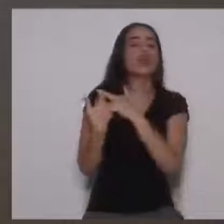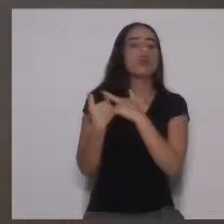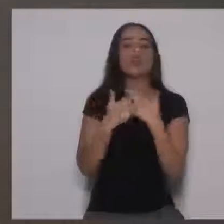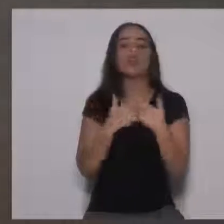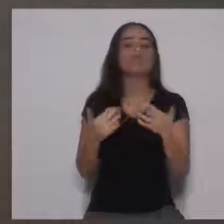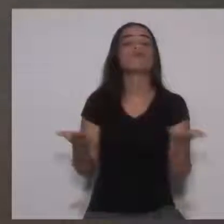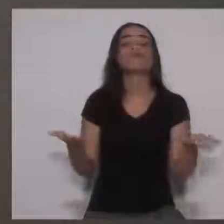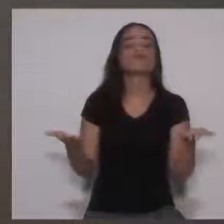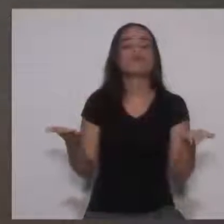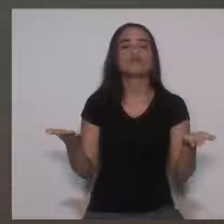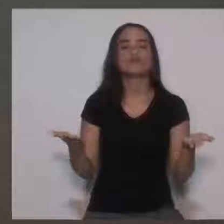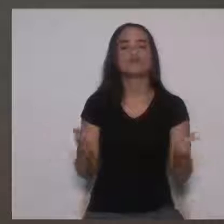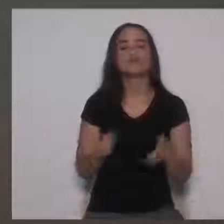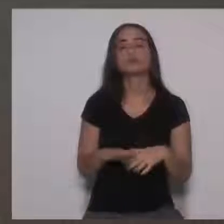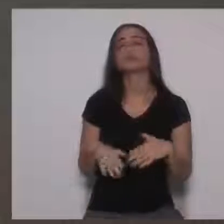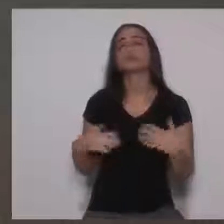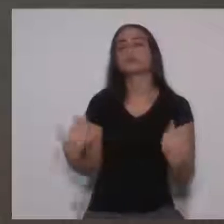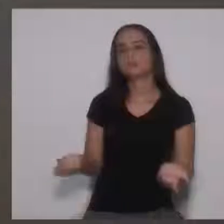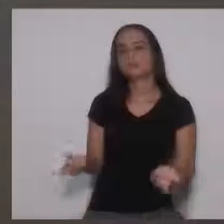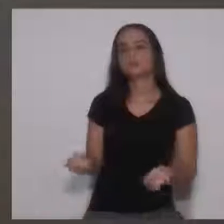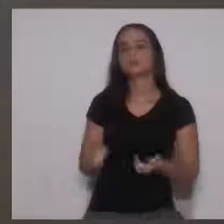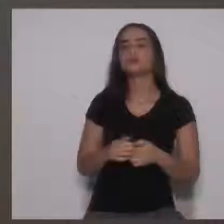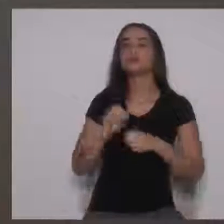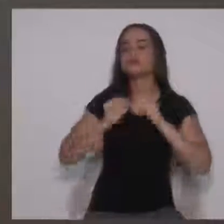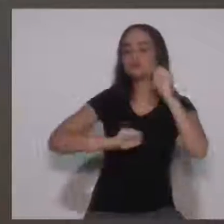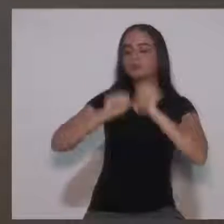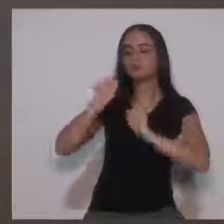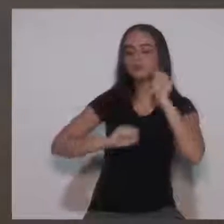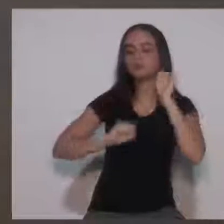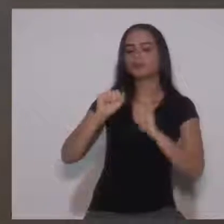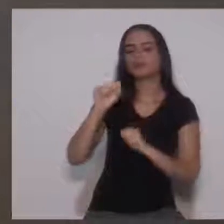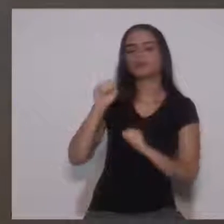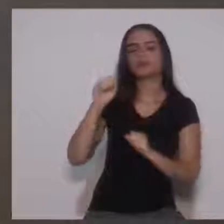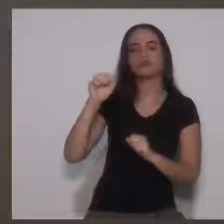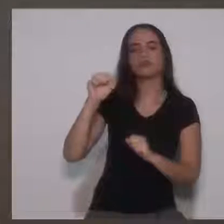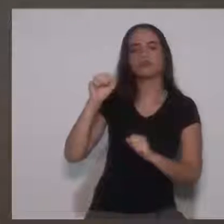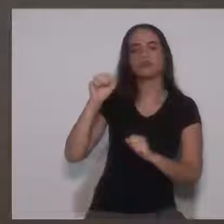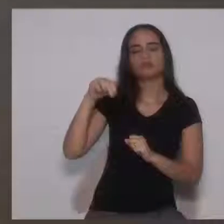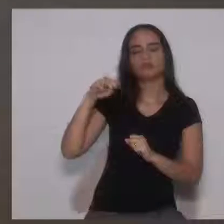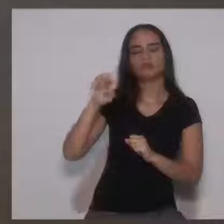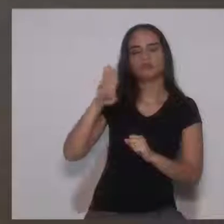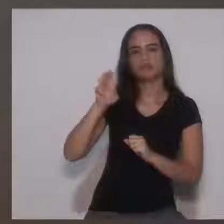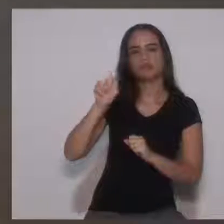E a Sanebave, né, que já tinha uma pinimba com ele,